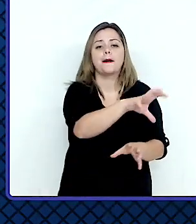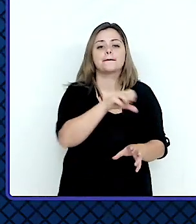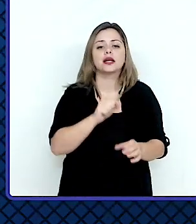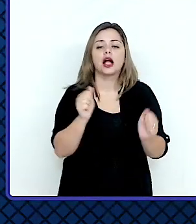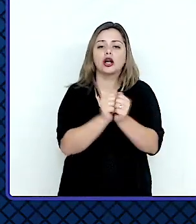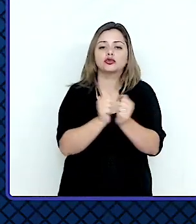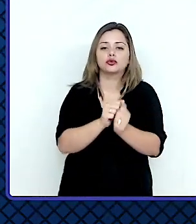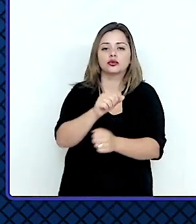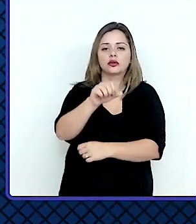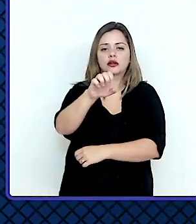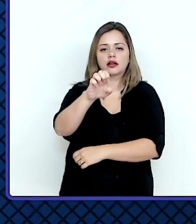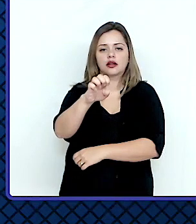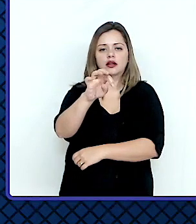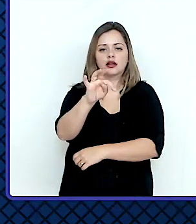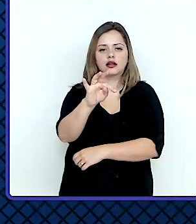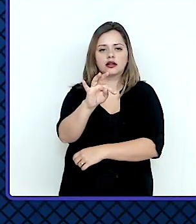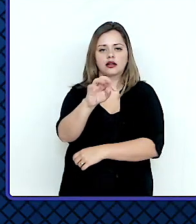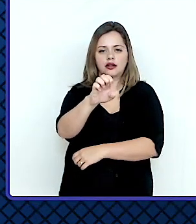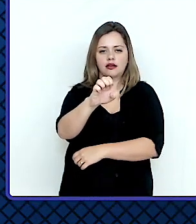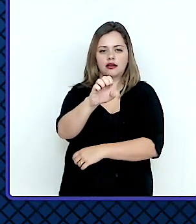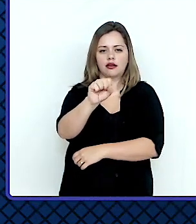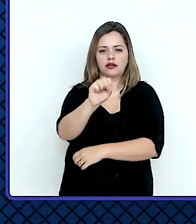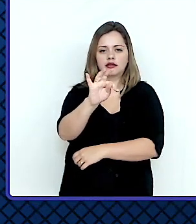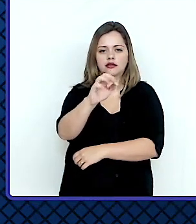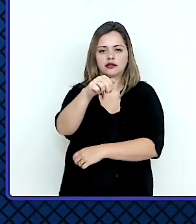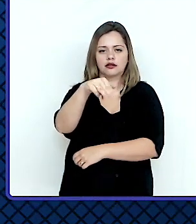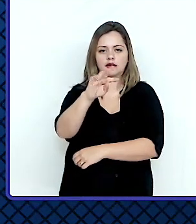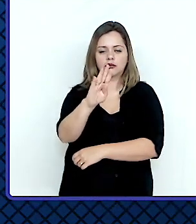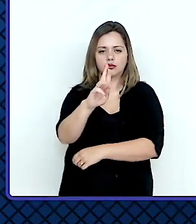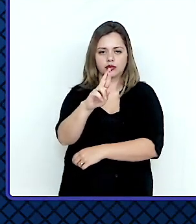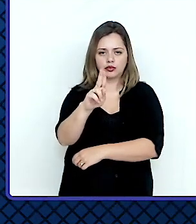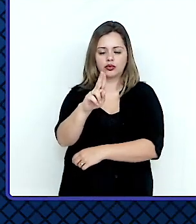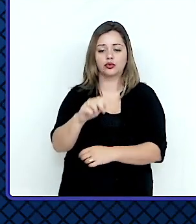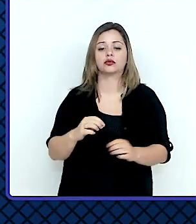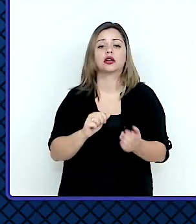utilização do documento ATA Carnê, entre outros temas.